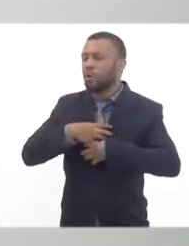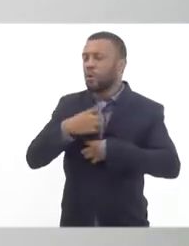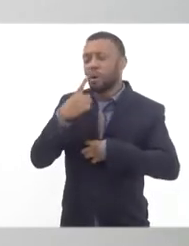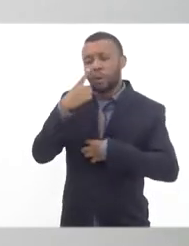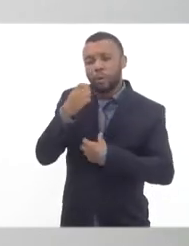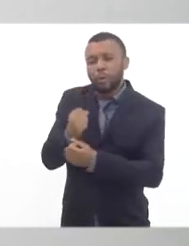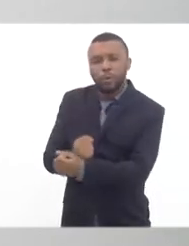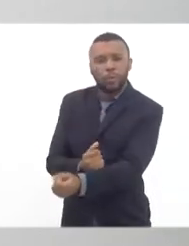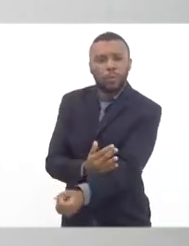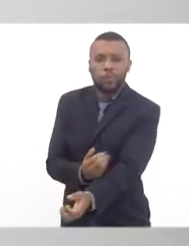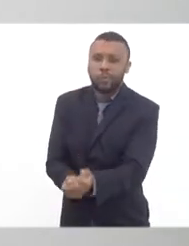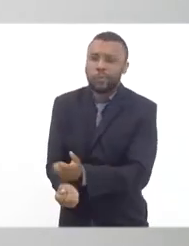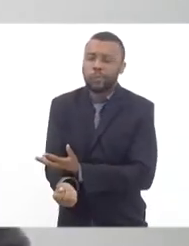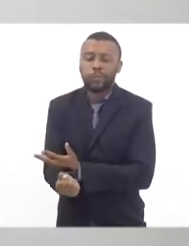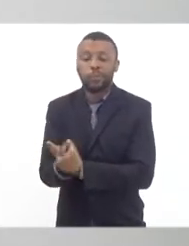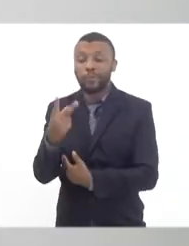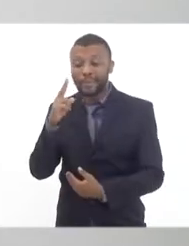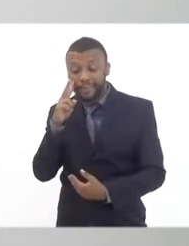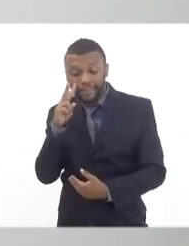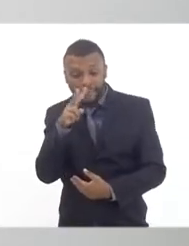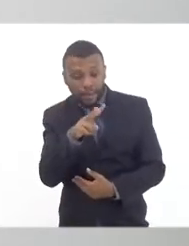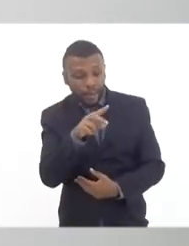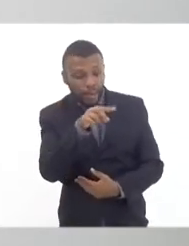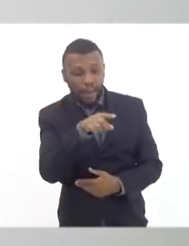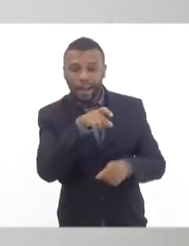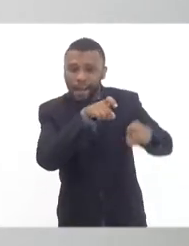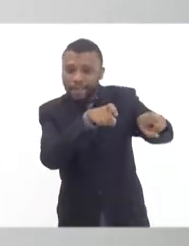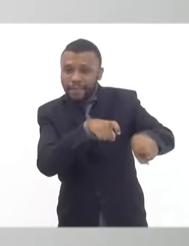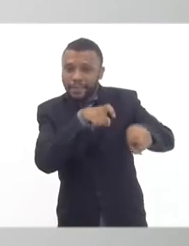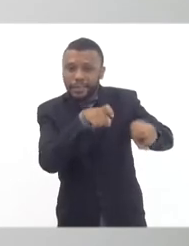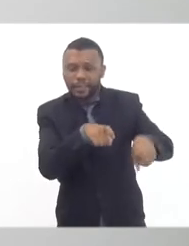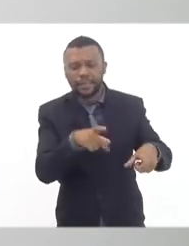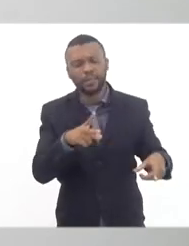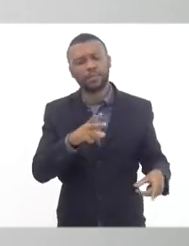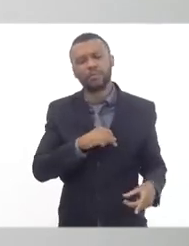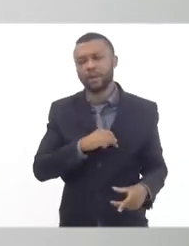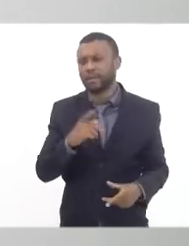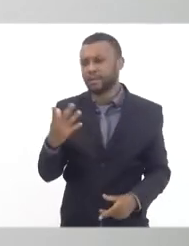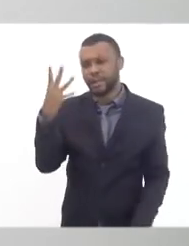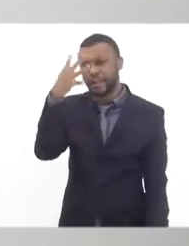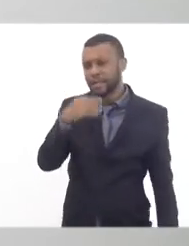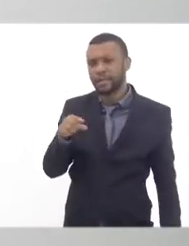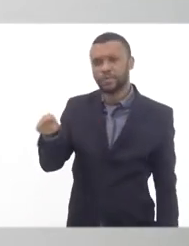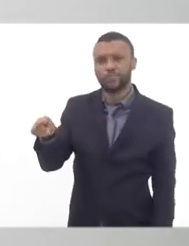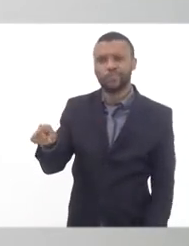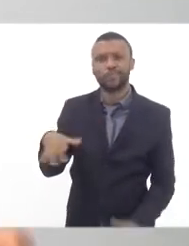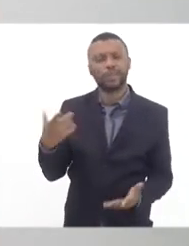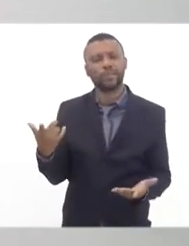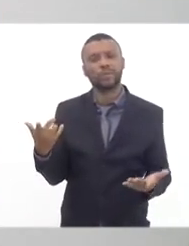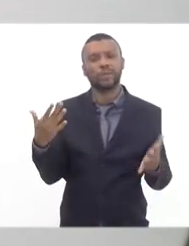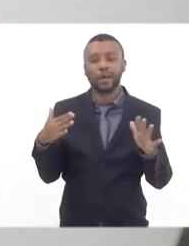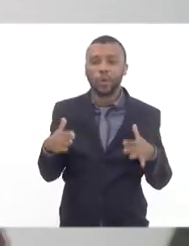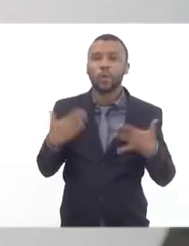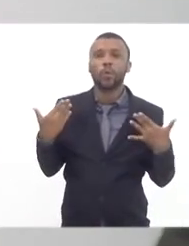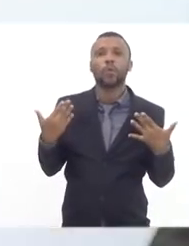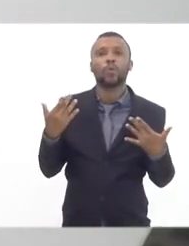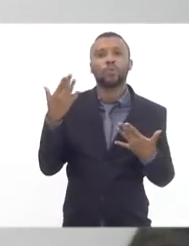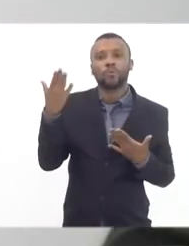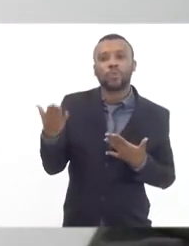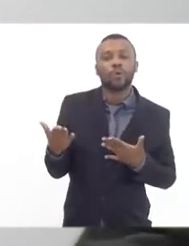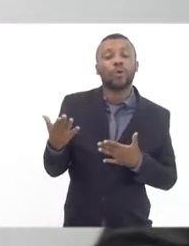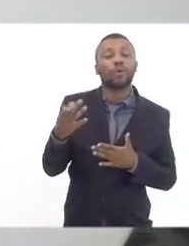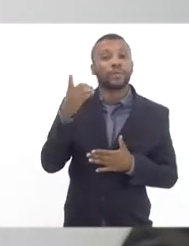para nossa surpresa e satisfação, o deputado Ronaldo Anchieta faz nascer um